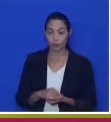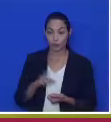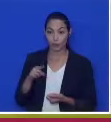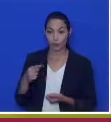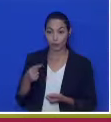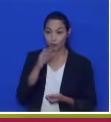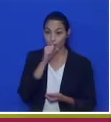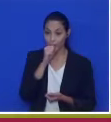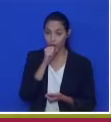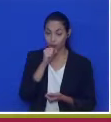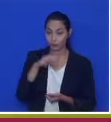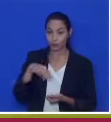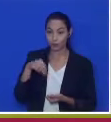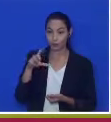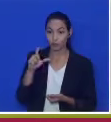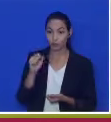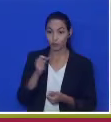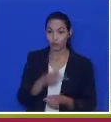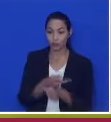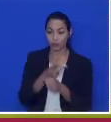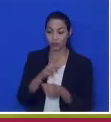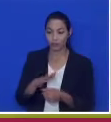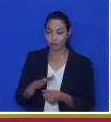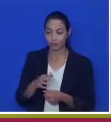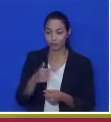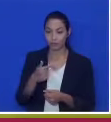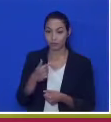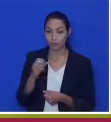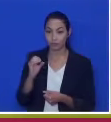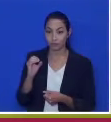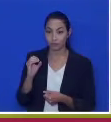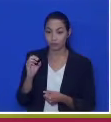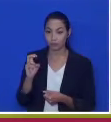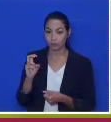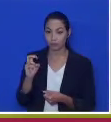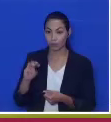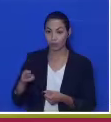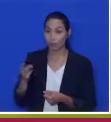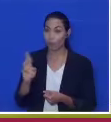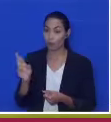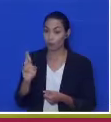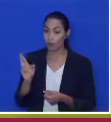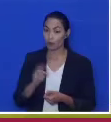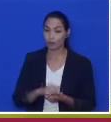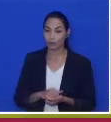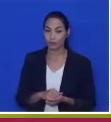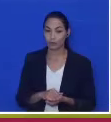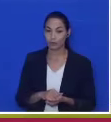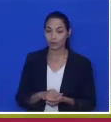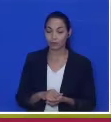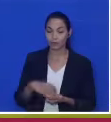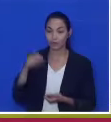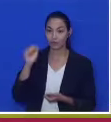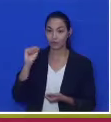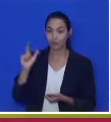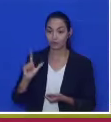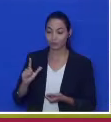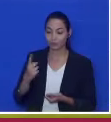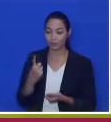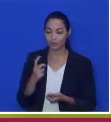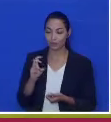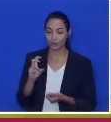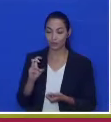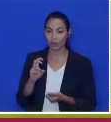No próximo sábado tem Mega Sena com prêmio estimado em 75 milhões de reais. Bola azul, número